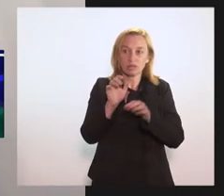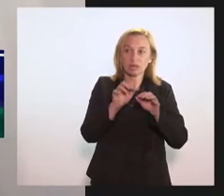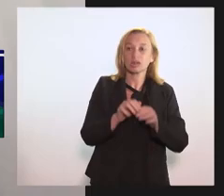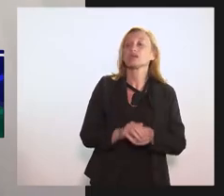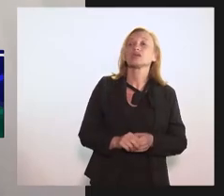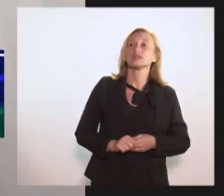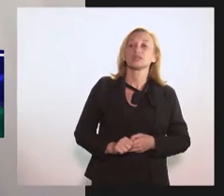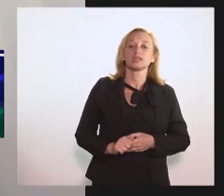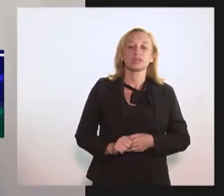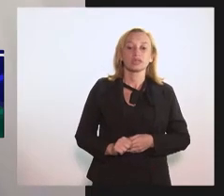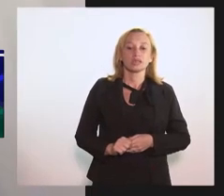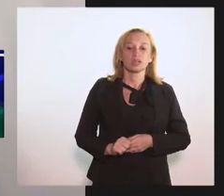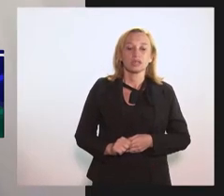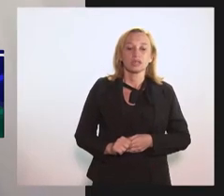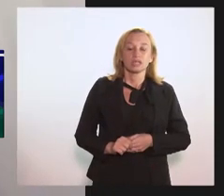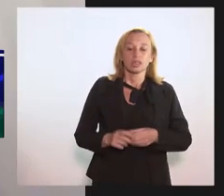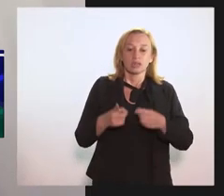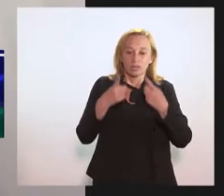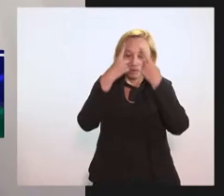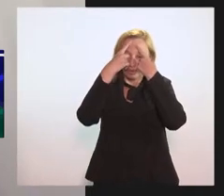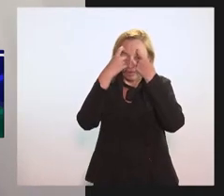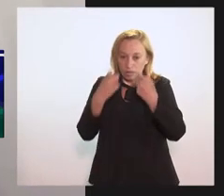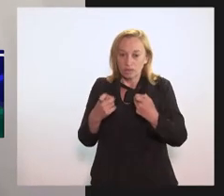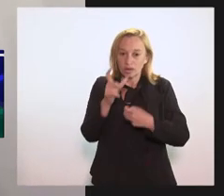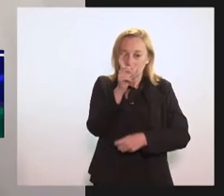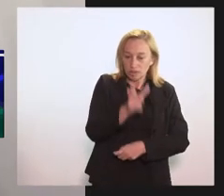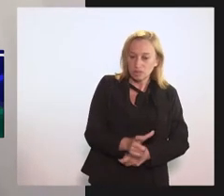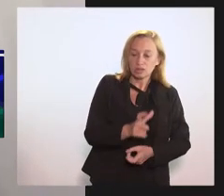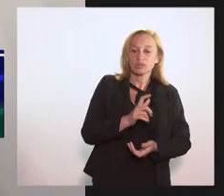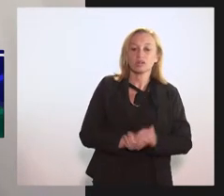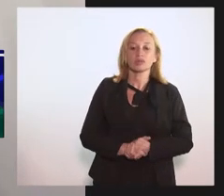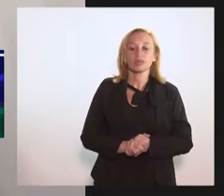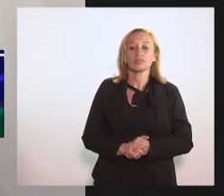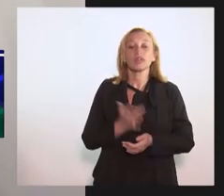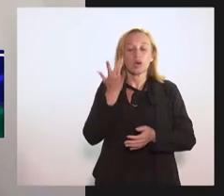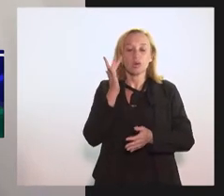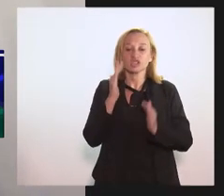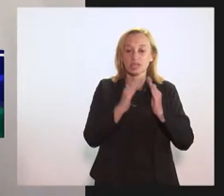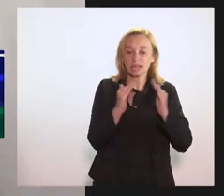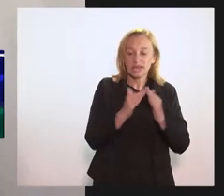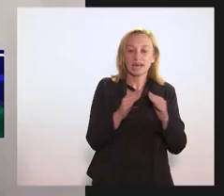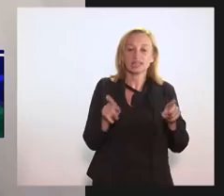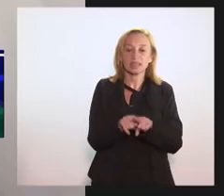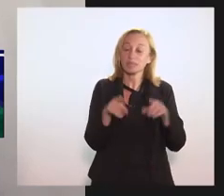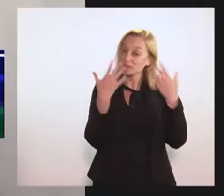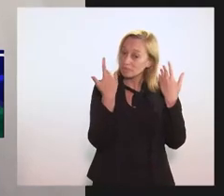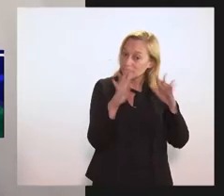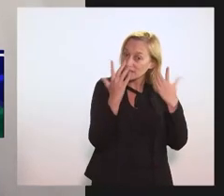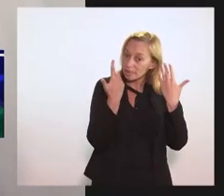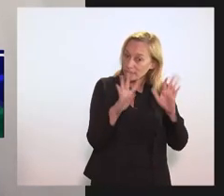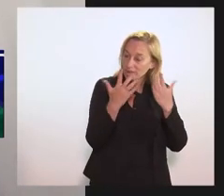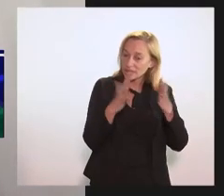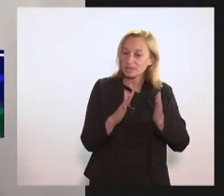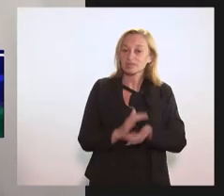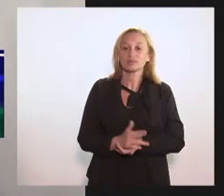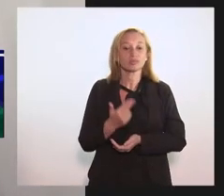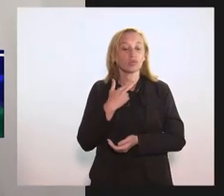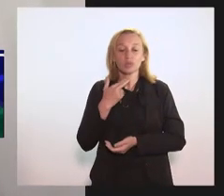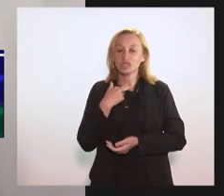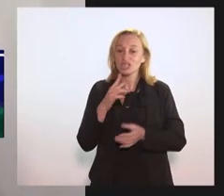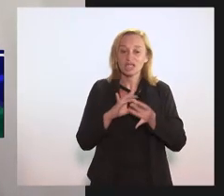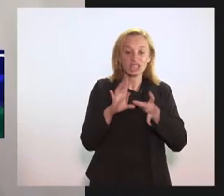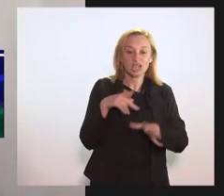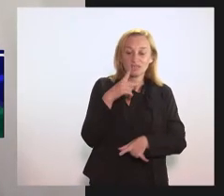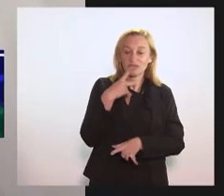aqueles agressores. Não é? Então, eu acho que essa casa também está de parabéns e eu não poderia deixar